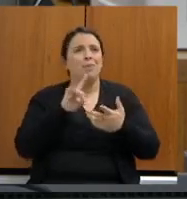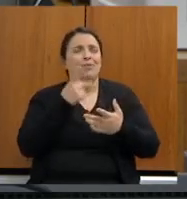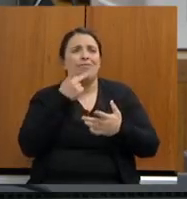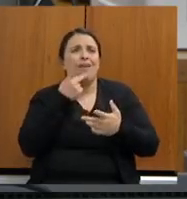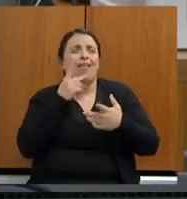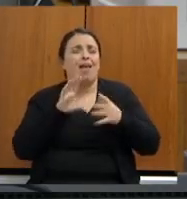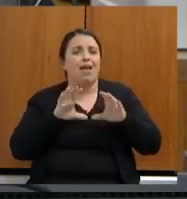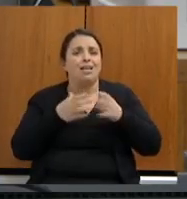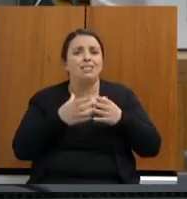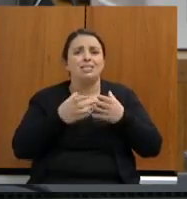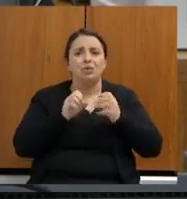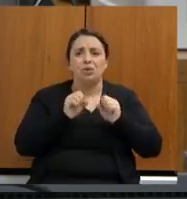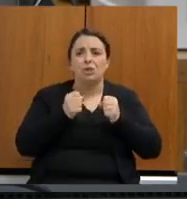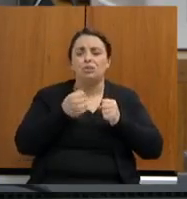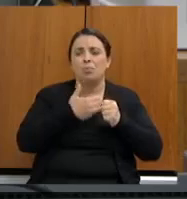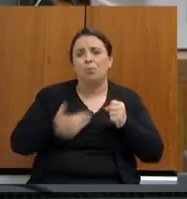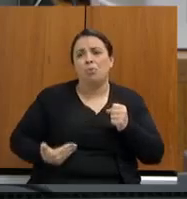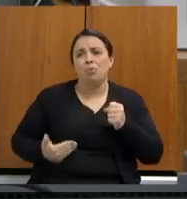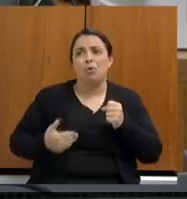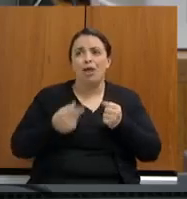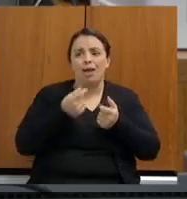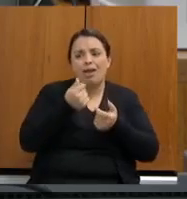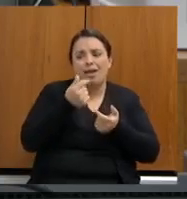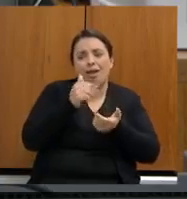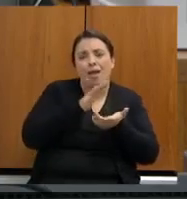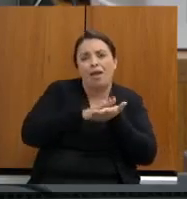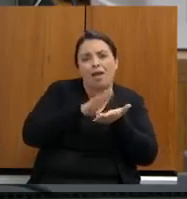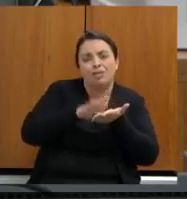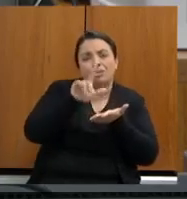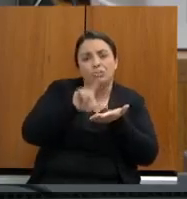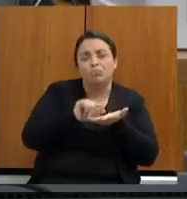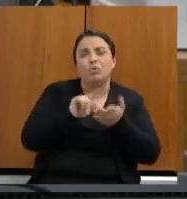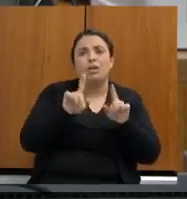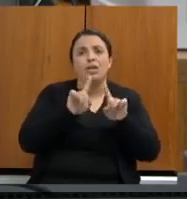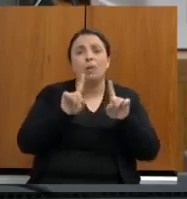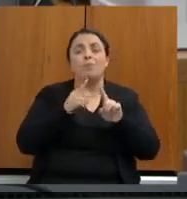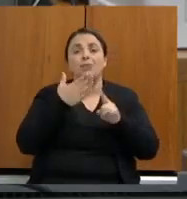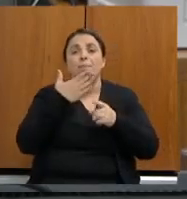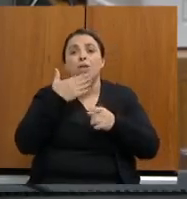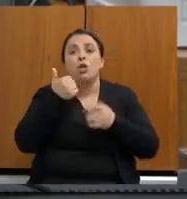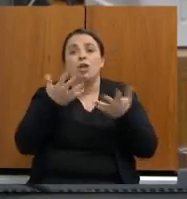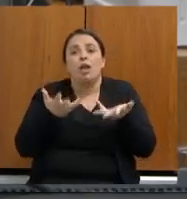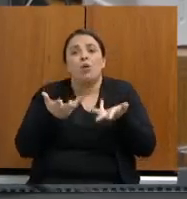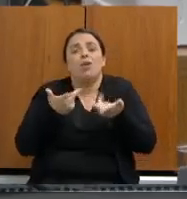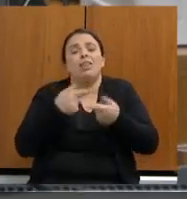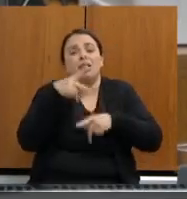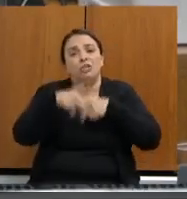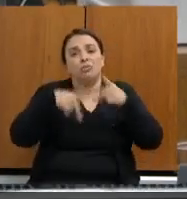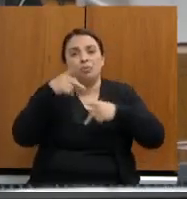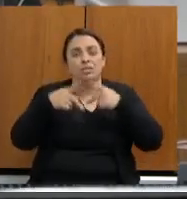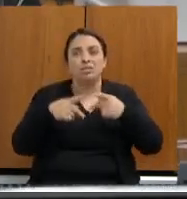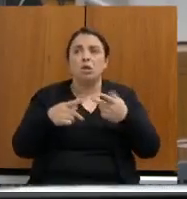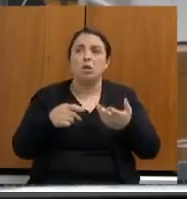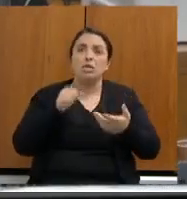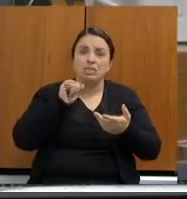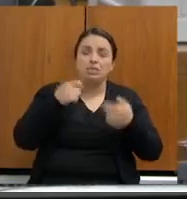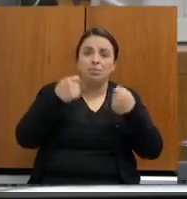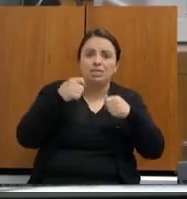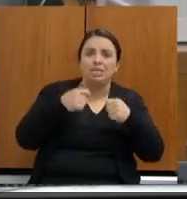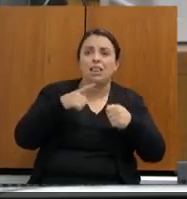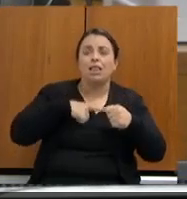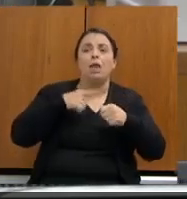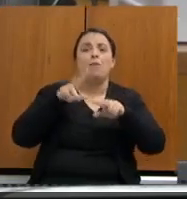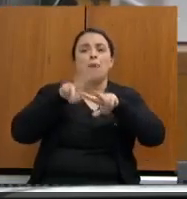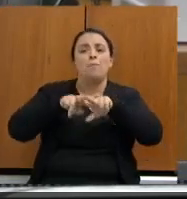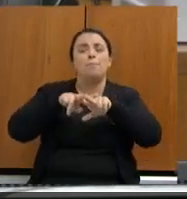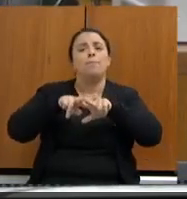Pública Com redução de custo mas como melhoria da segurança pública e se for necessário investimento que assim seja feita que temos mais presídios mais RD não